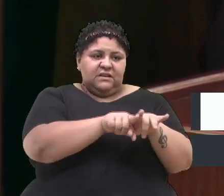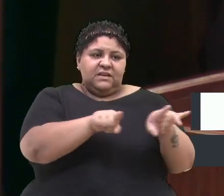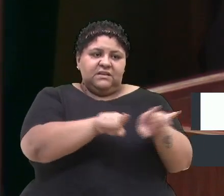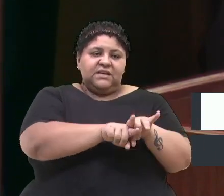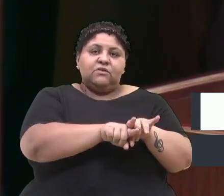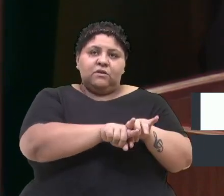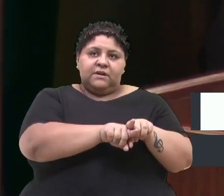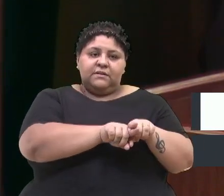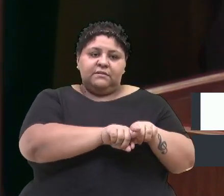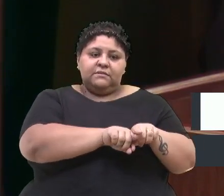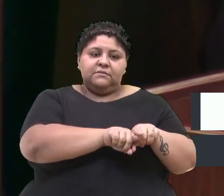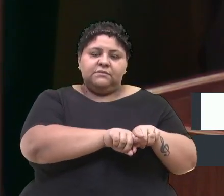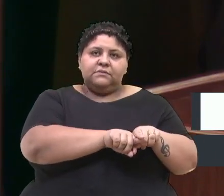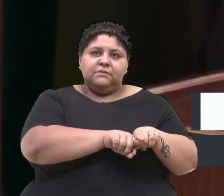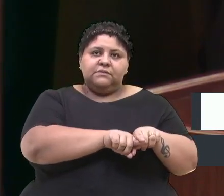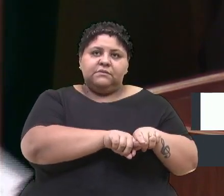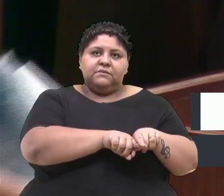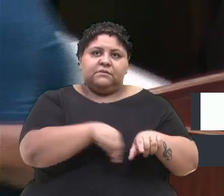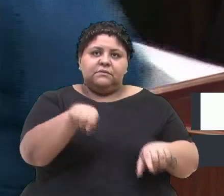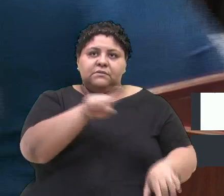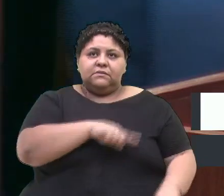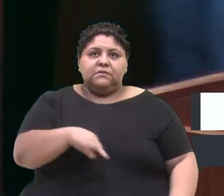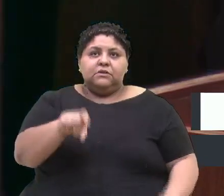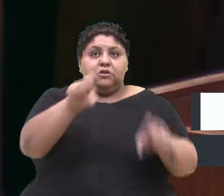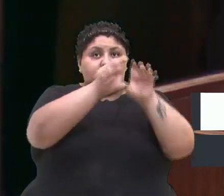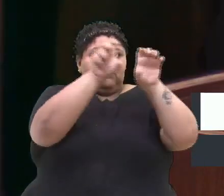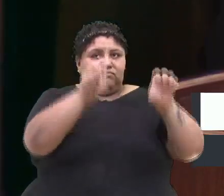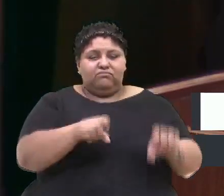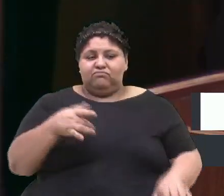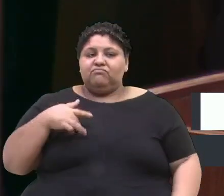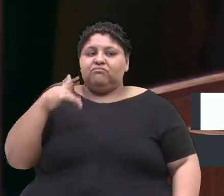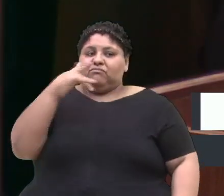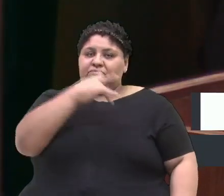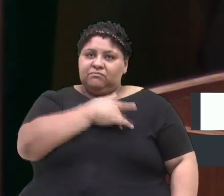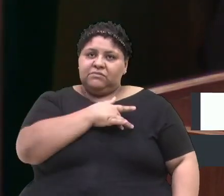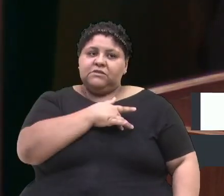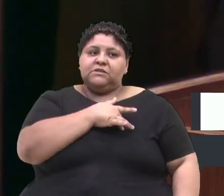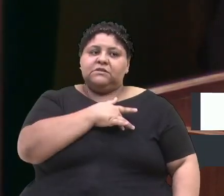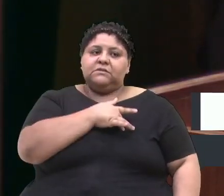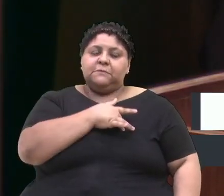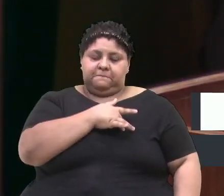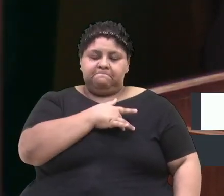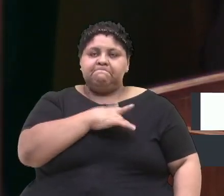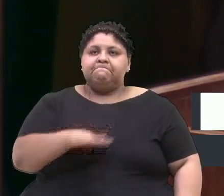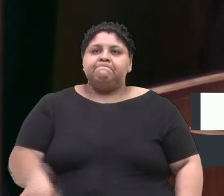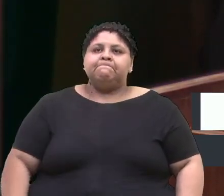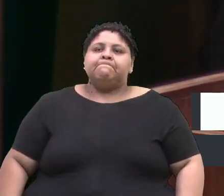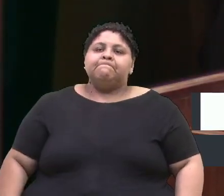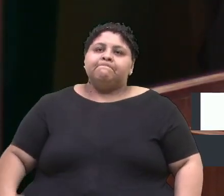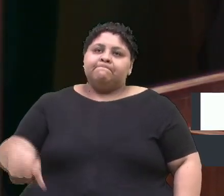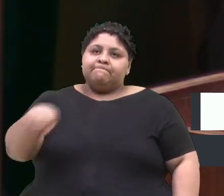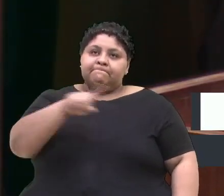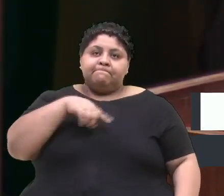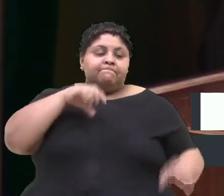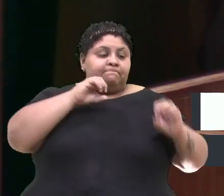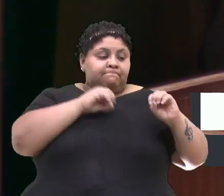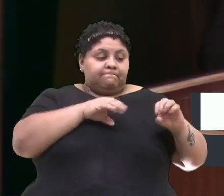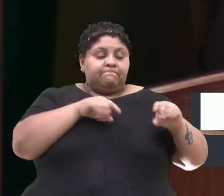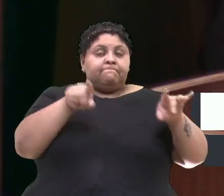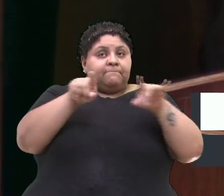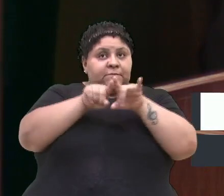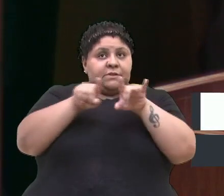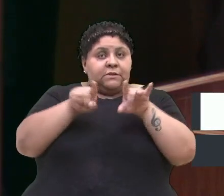nossa saúde, o nosso sistema de saúde não fique comprometido. A nossa educação também é